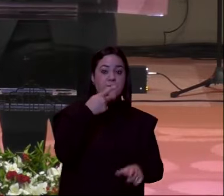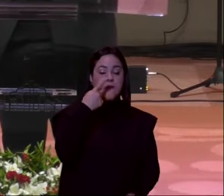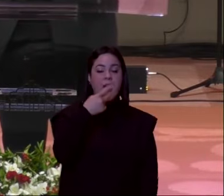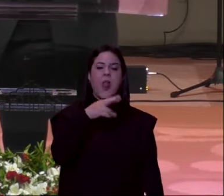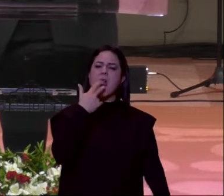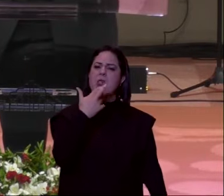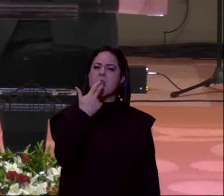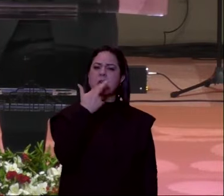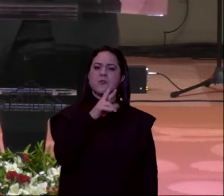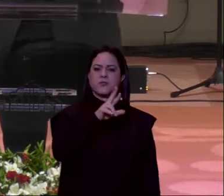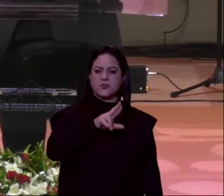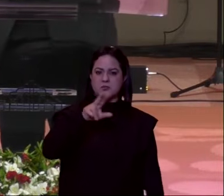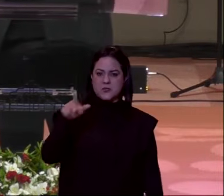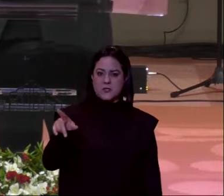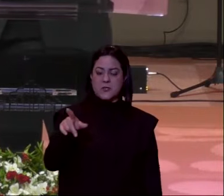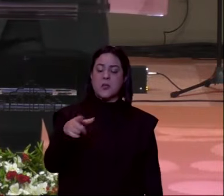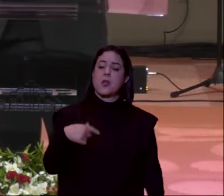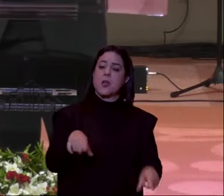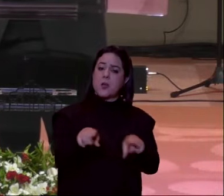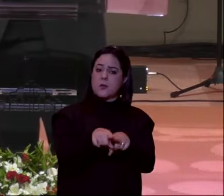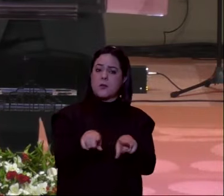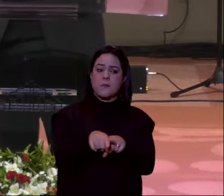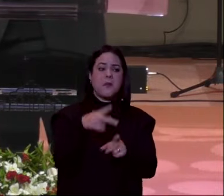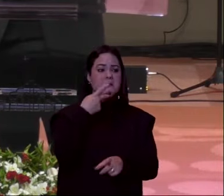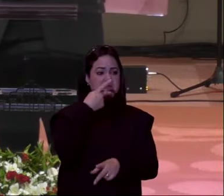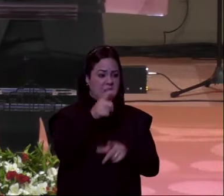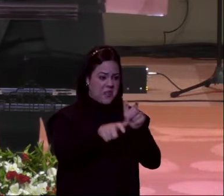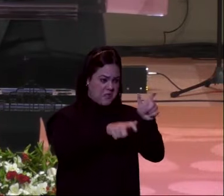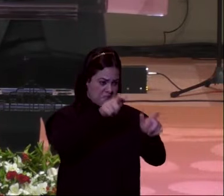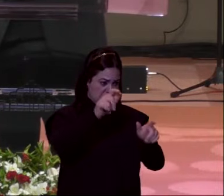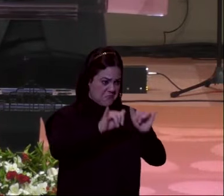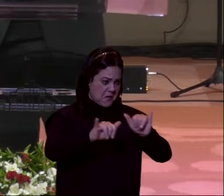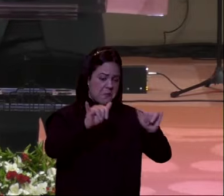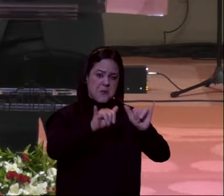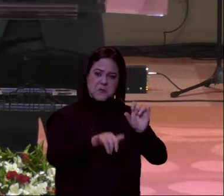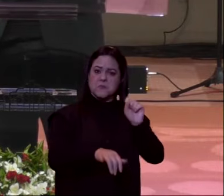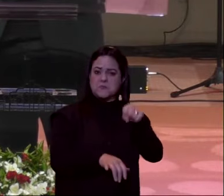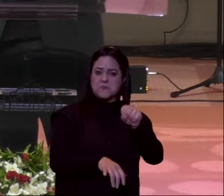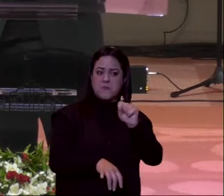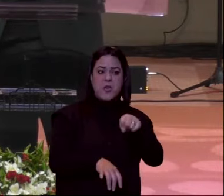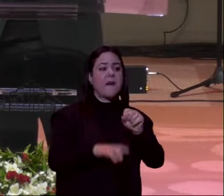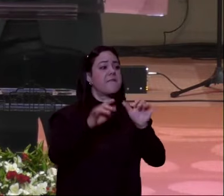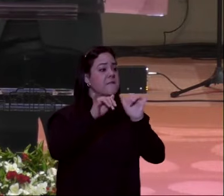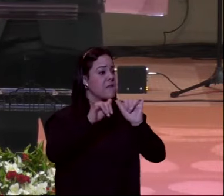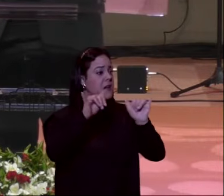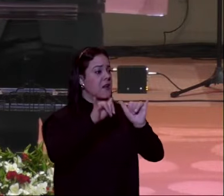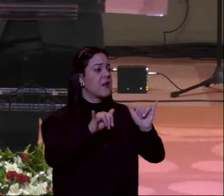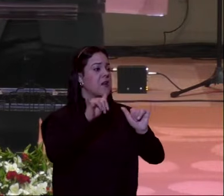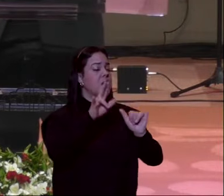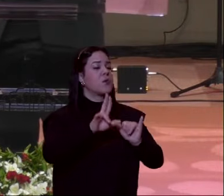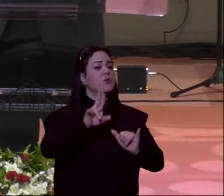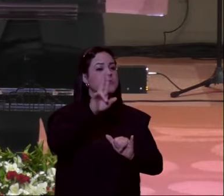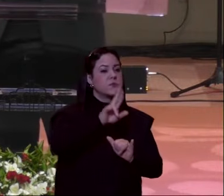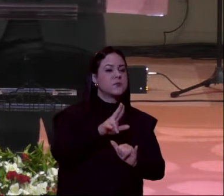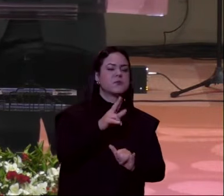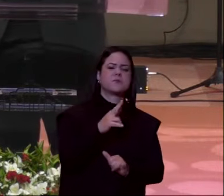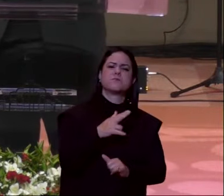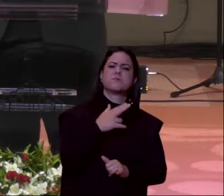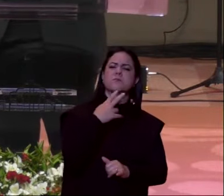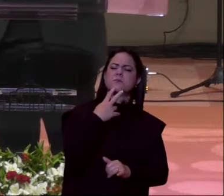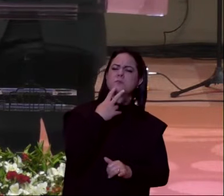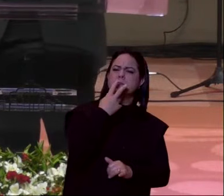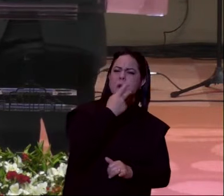línguas estranhas, eu falarei a esse povo, diz o Senhor. Falarei por meio de lábios